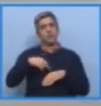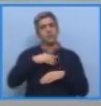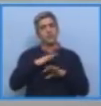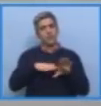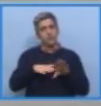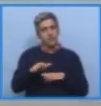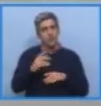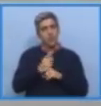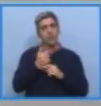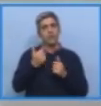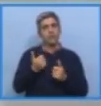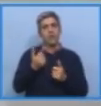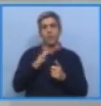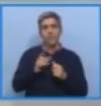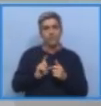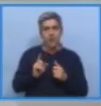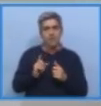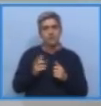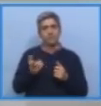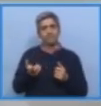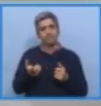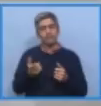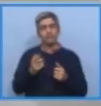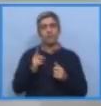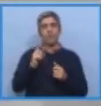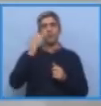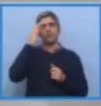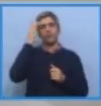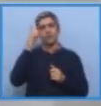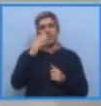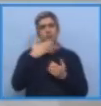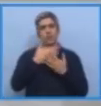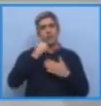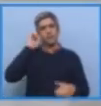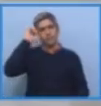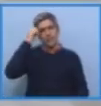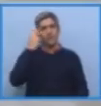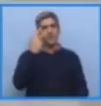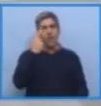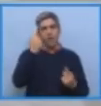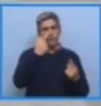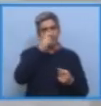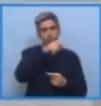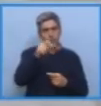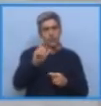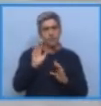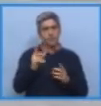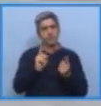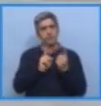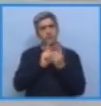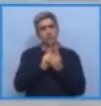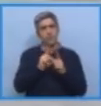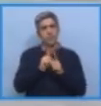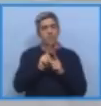ou o bem que deixamos de fazer não são também algo teórico, mas afetam vidas concretas. E por isso estar diante de alguém é, de alguma